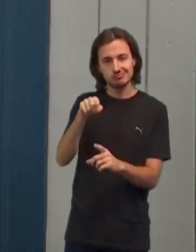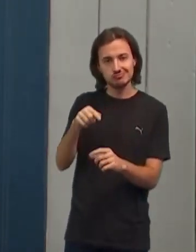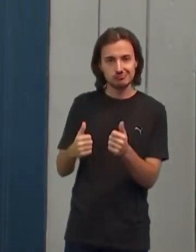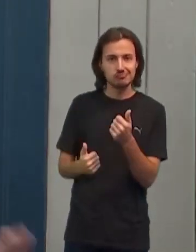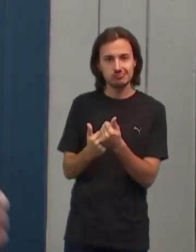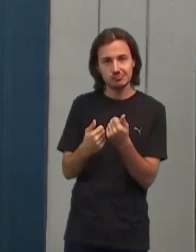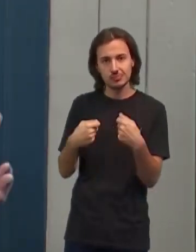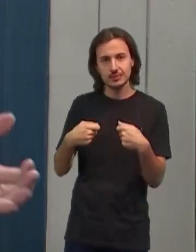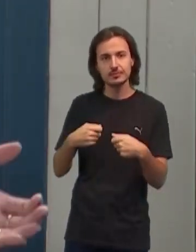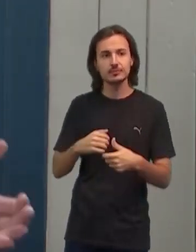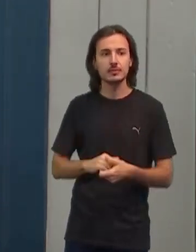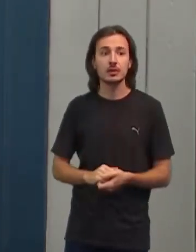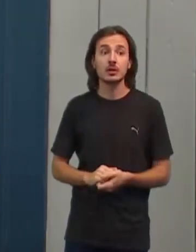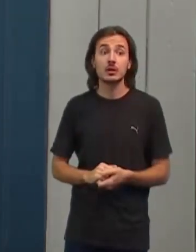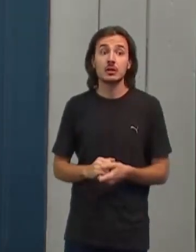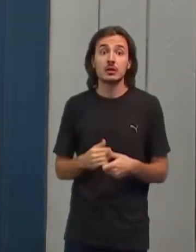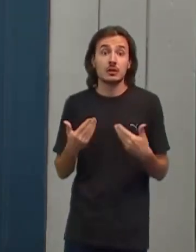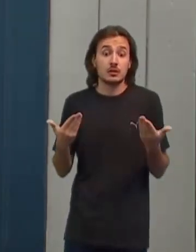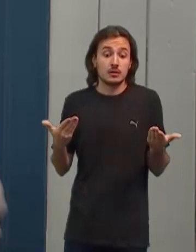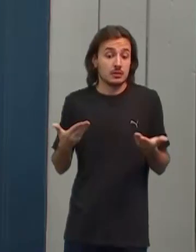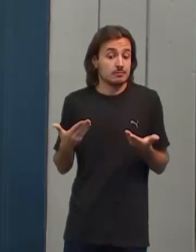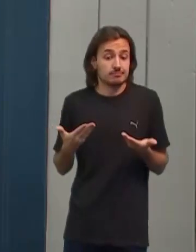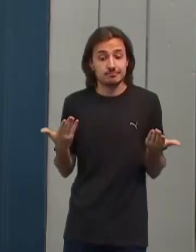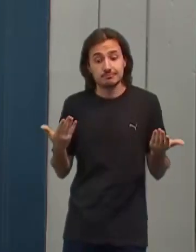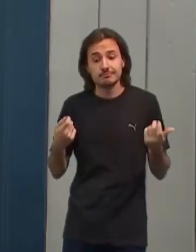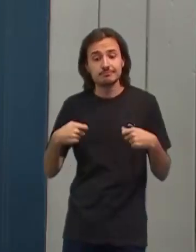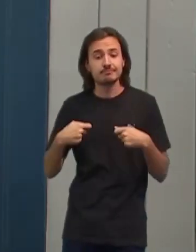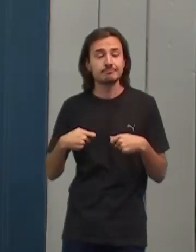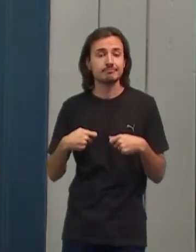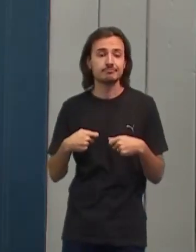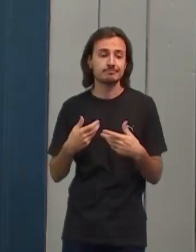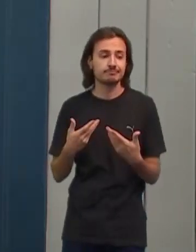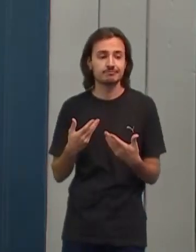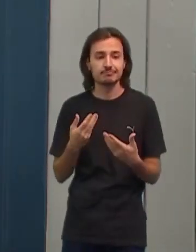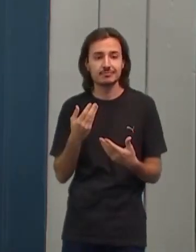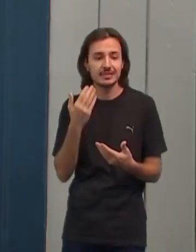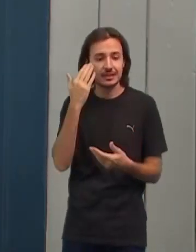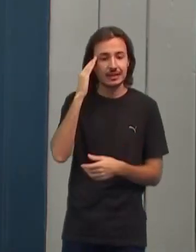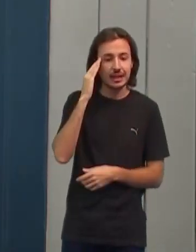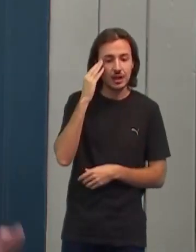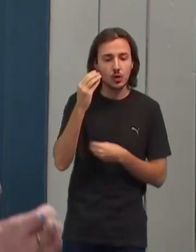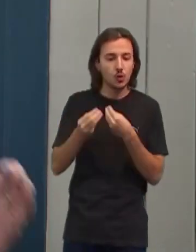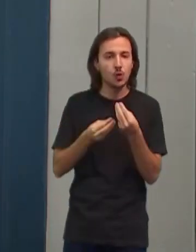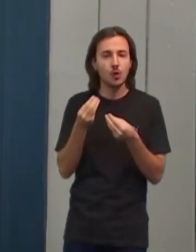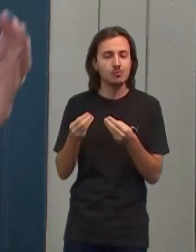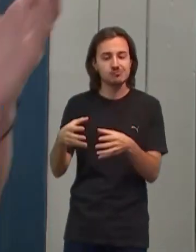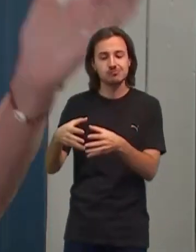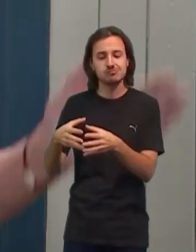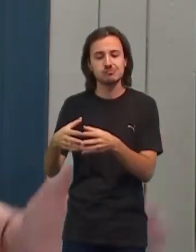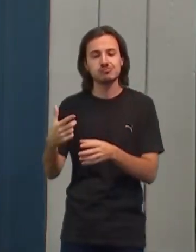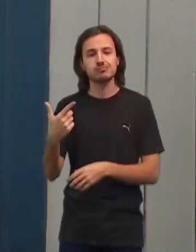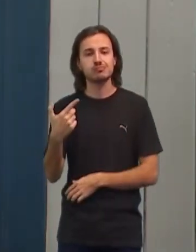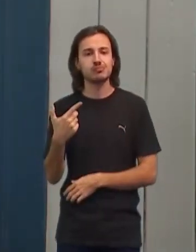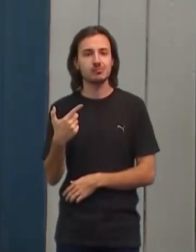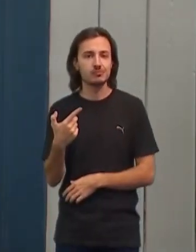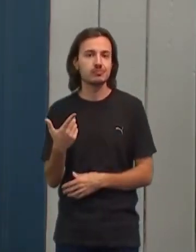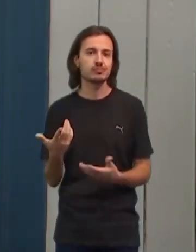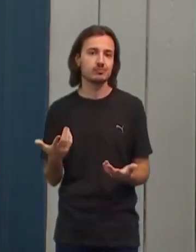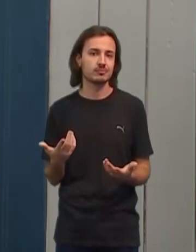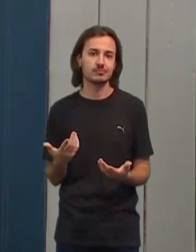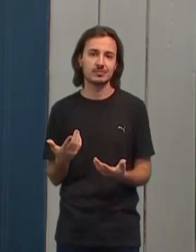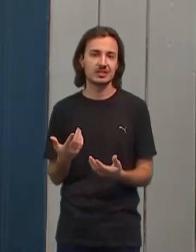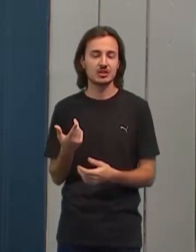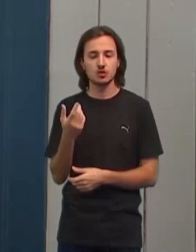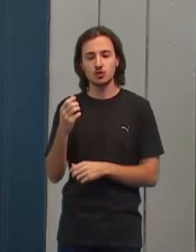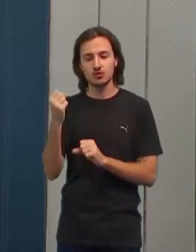Agora, nós vamos ver como é que vai proceder a bancada da bala financiada pelas fábricas de